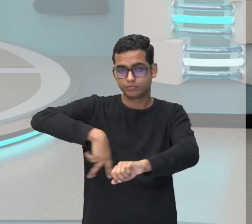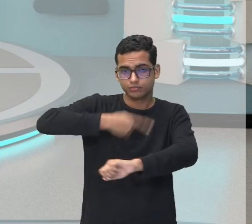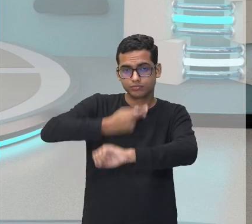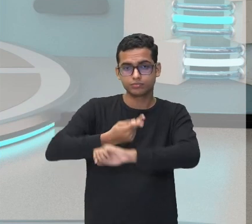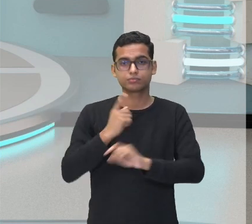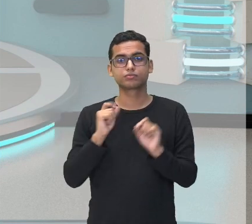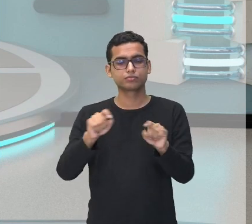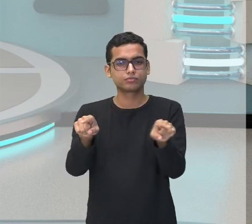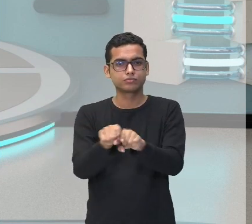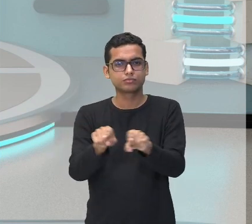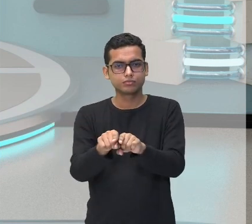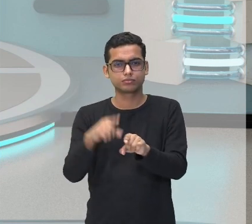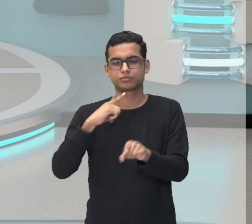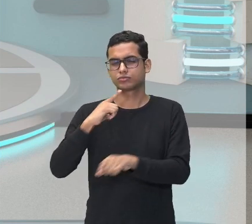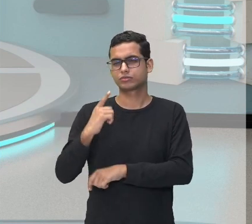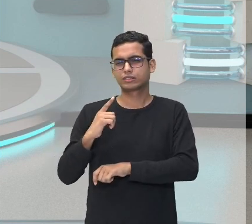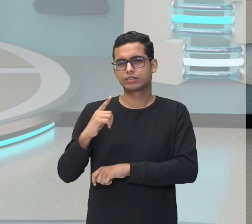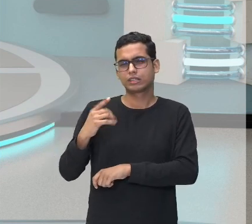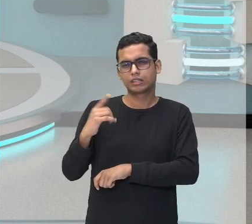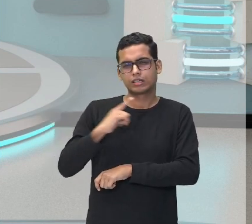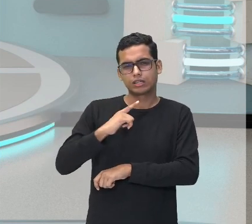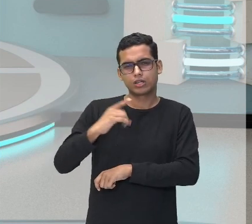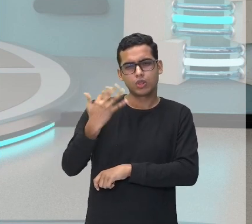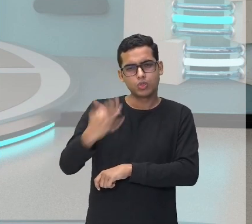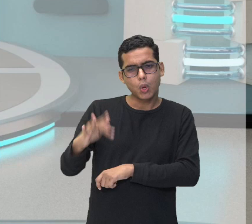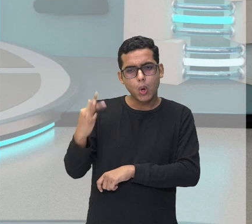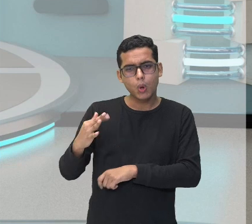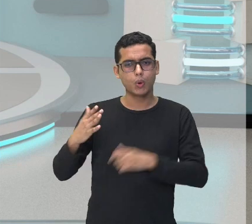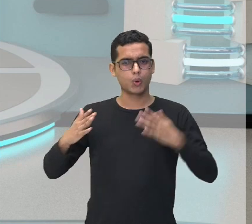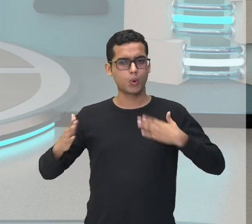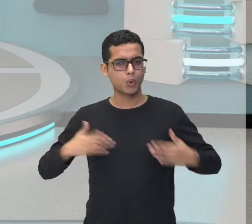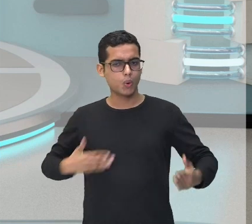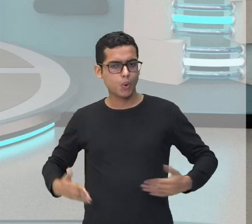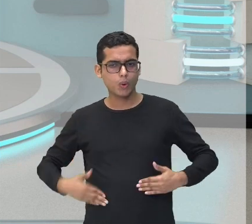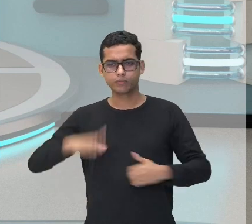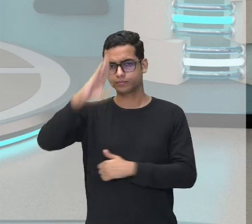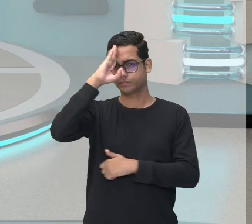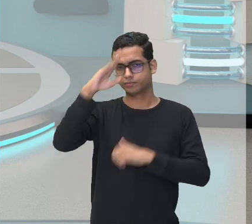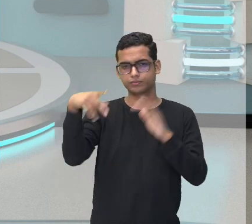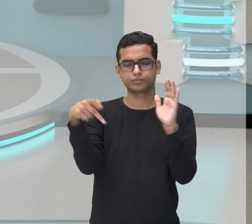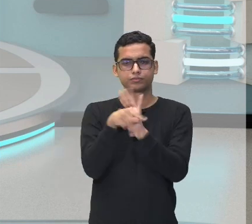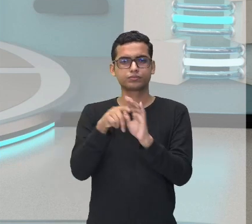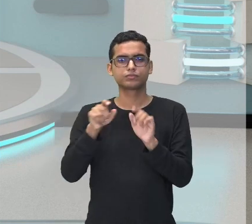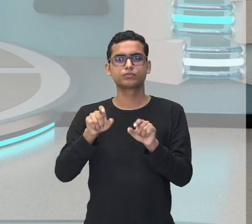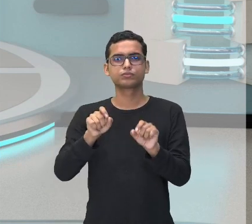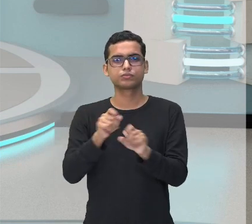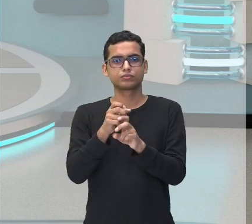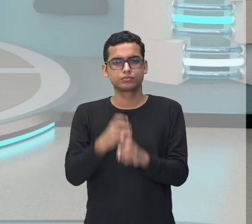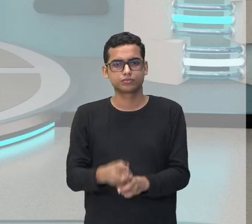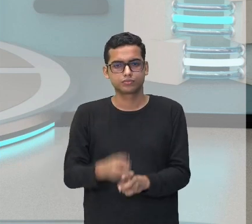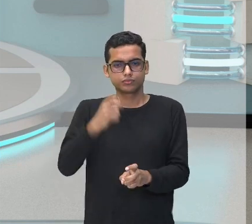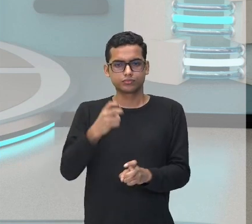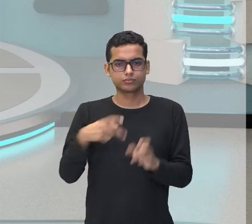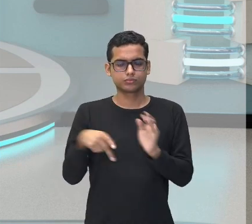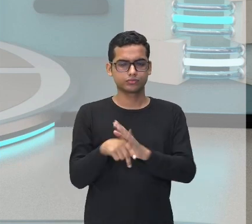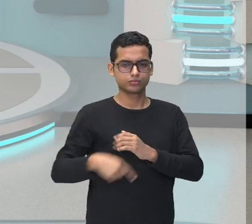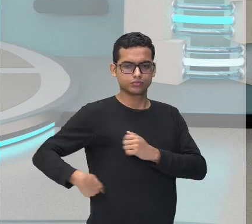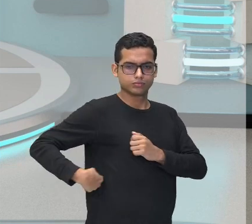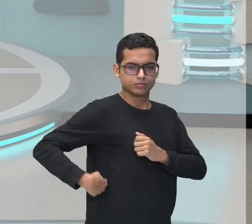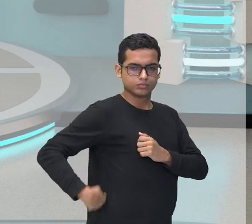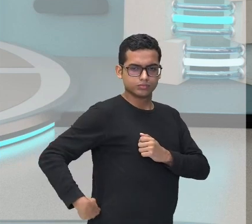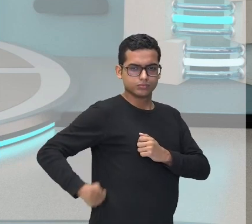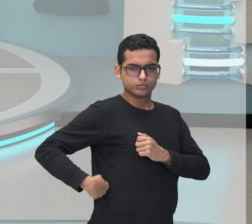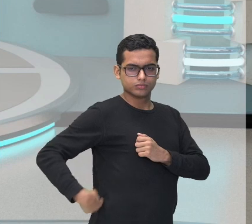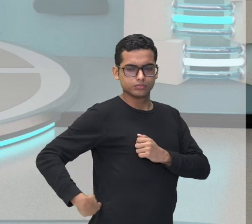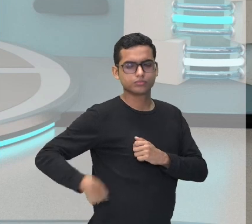ali o surgimento de dores, né, por todo o corpo, principalmente na região aqui lombar, que são os